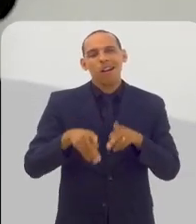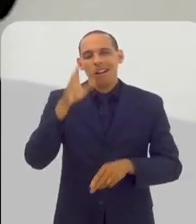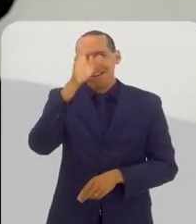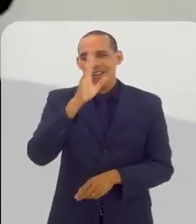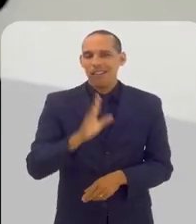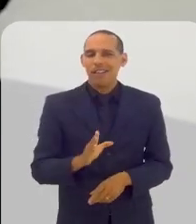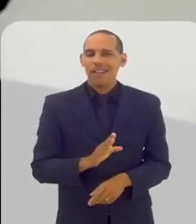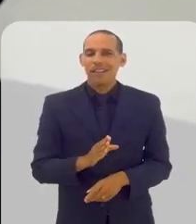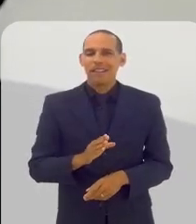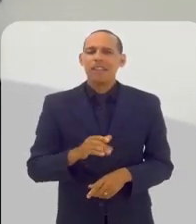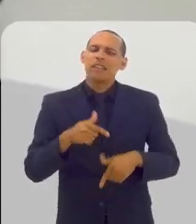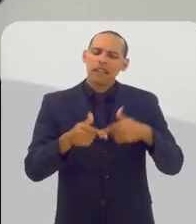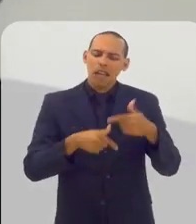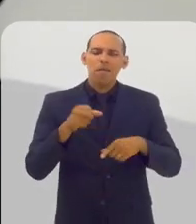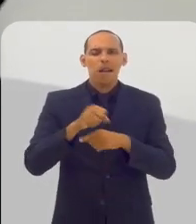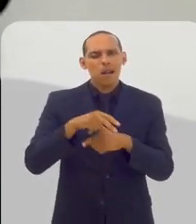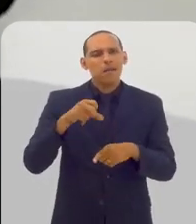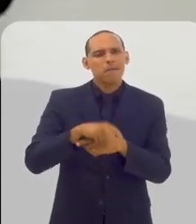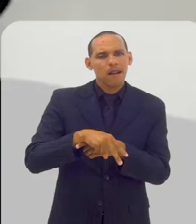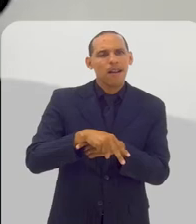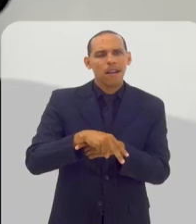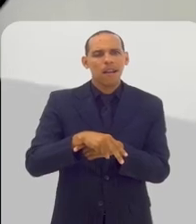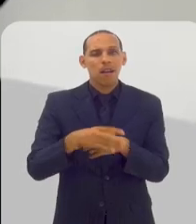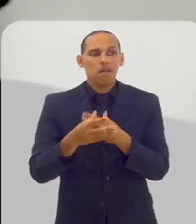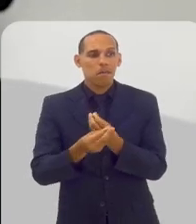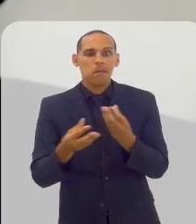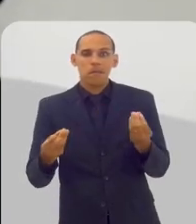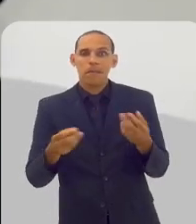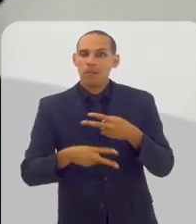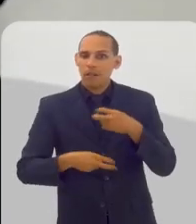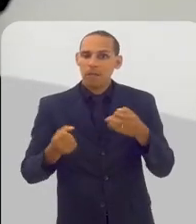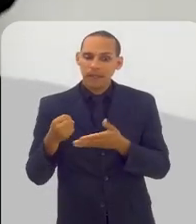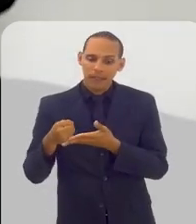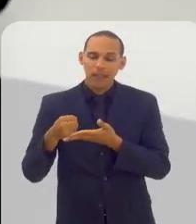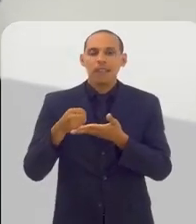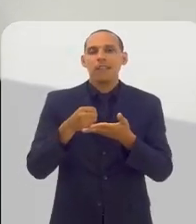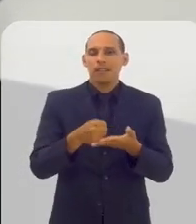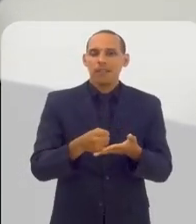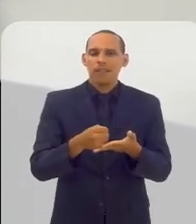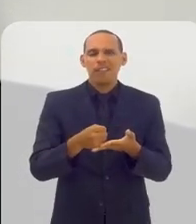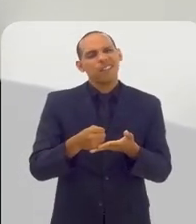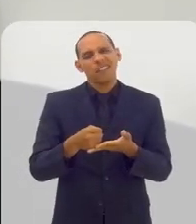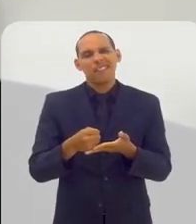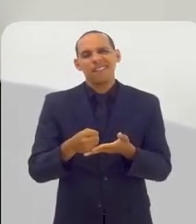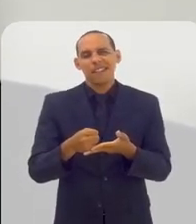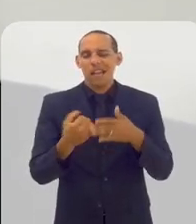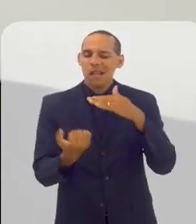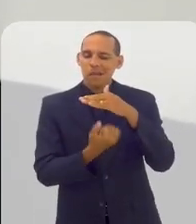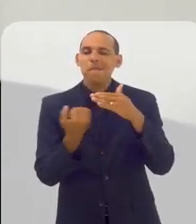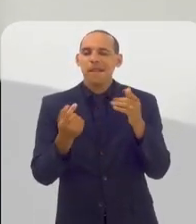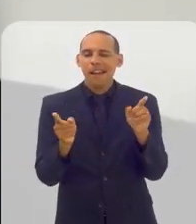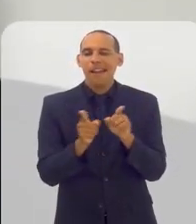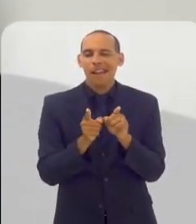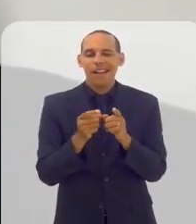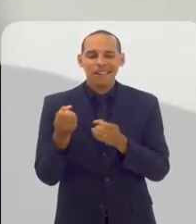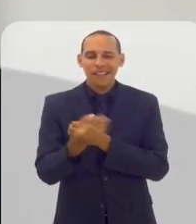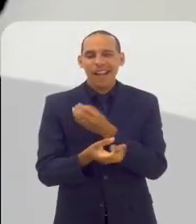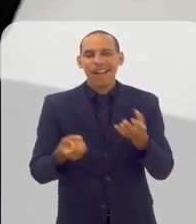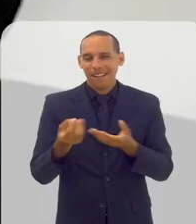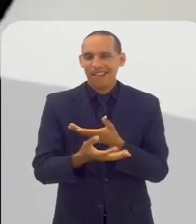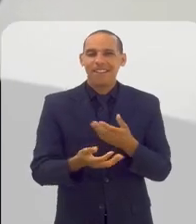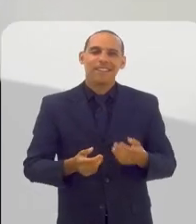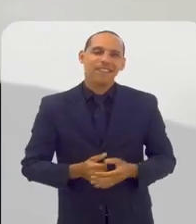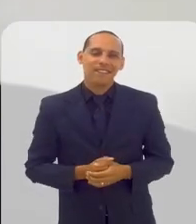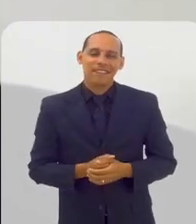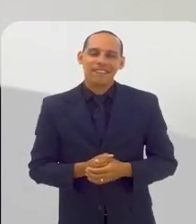da população brasileira é a empregabilidade a quantidade de empregos que o SEBRAE traz não Sebrae as